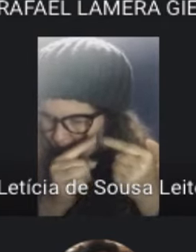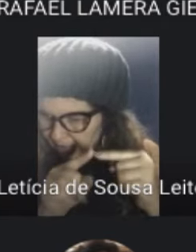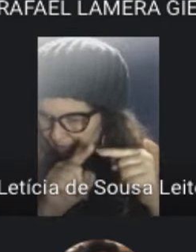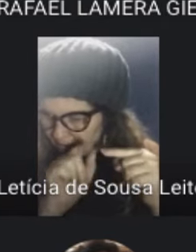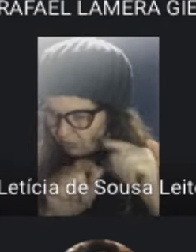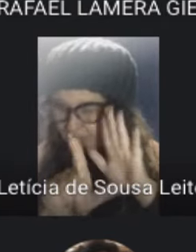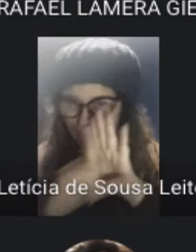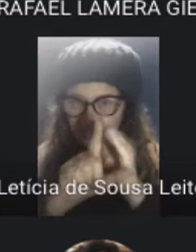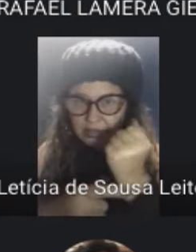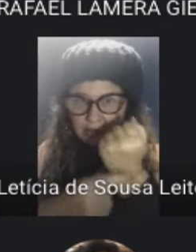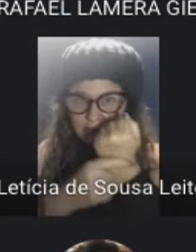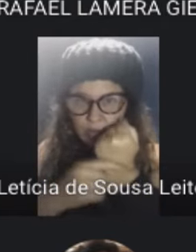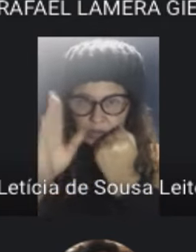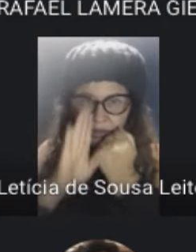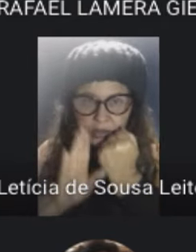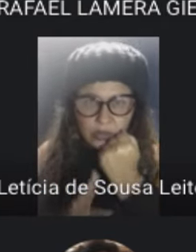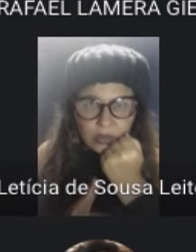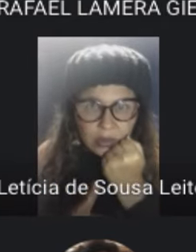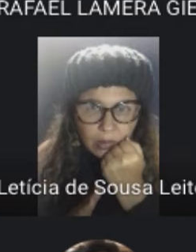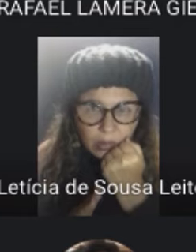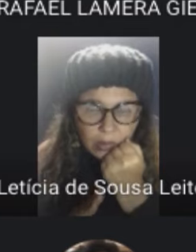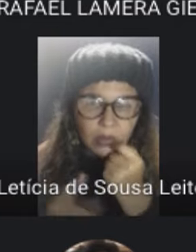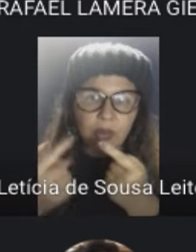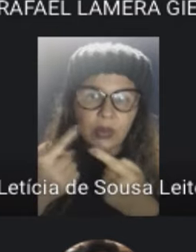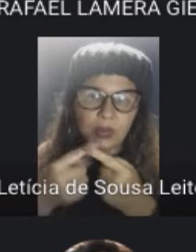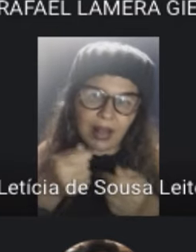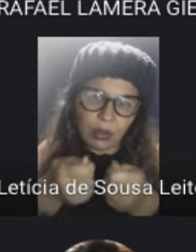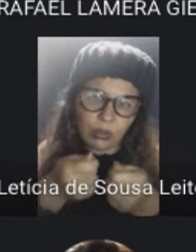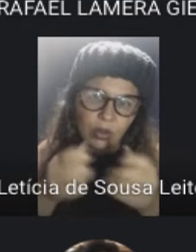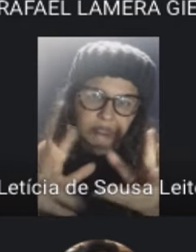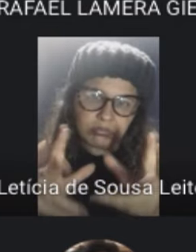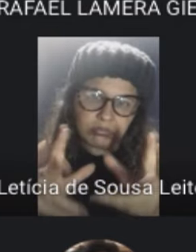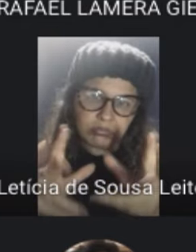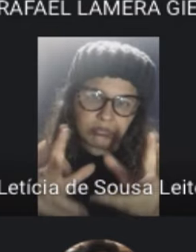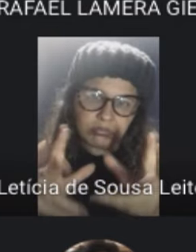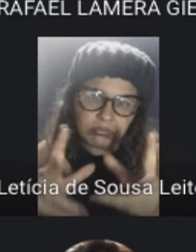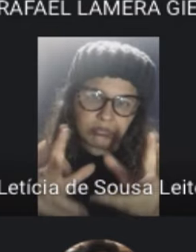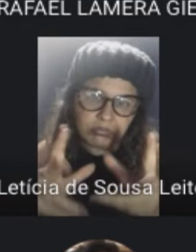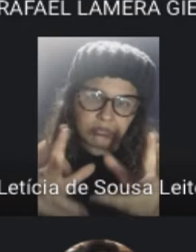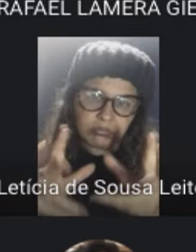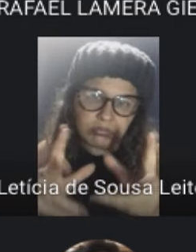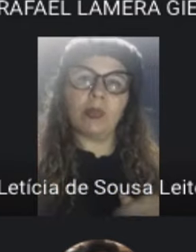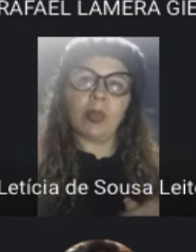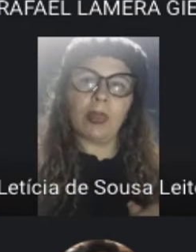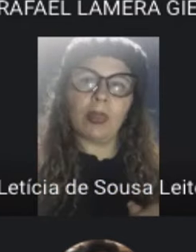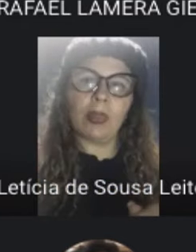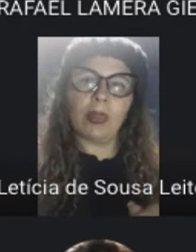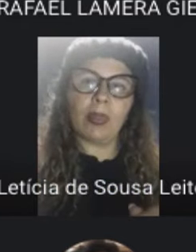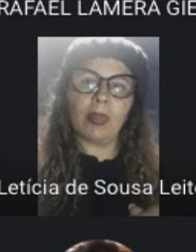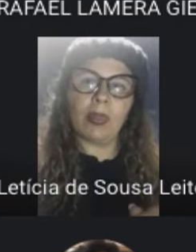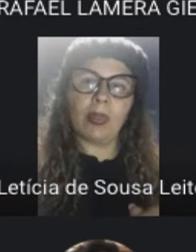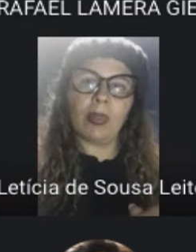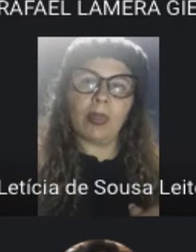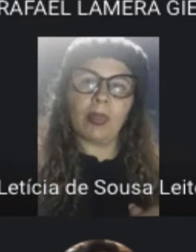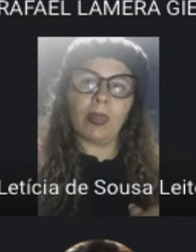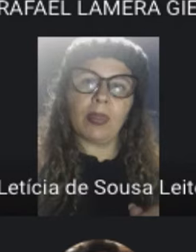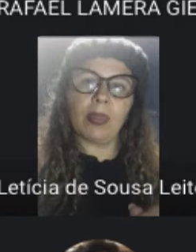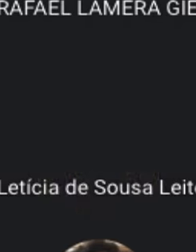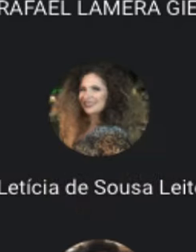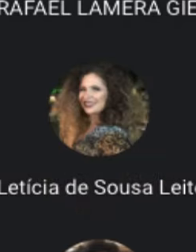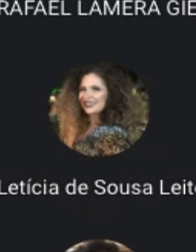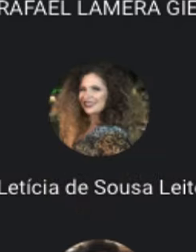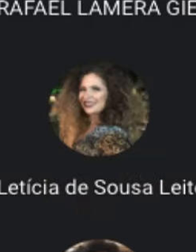segurança nacional porque ela é inconstitucional em controle difuso, por exemplo. Tá? Se alguém encontrar um desses casos, me interessaria olhar. Não, eu não aplico a lei de